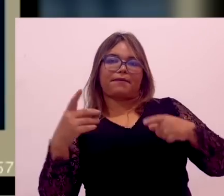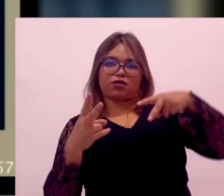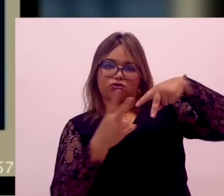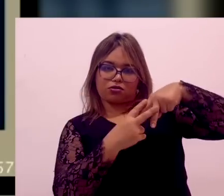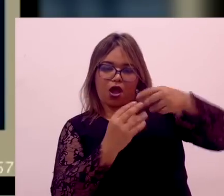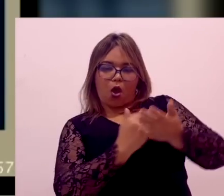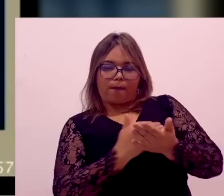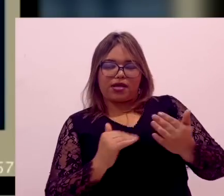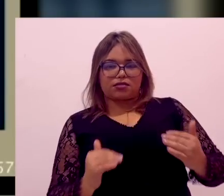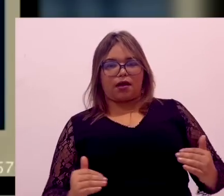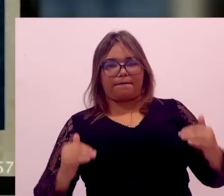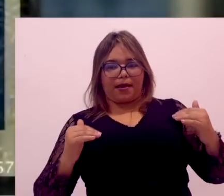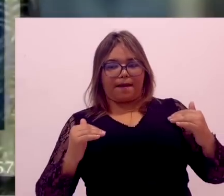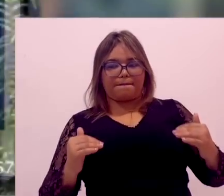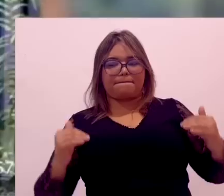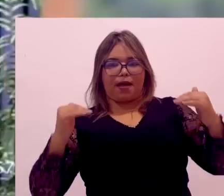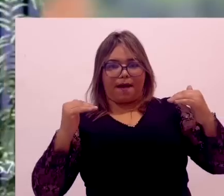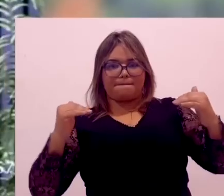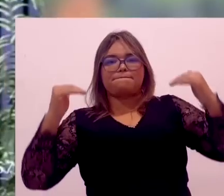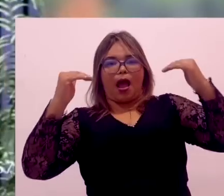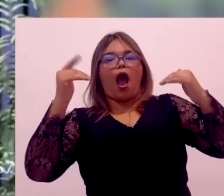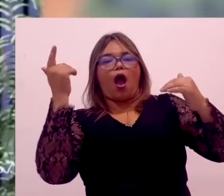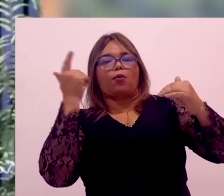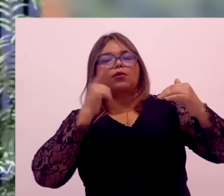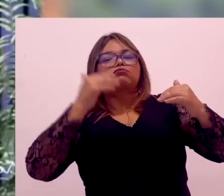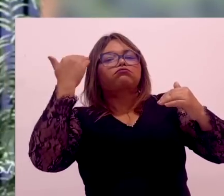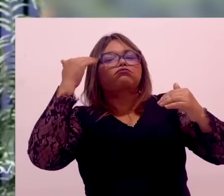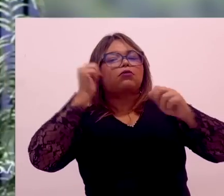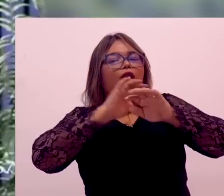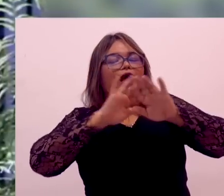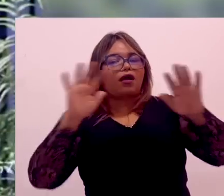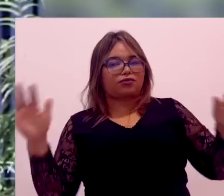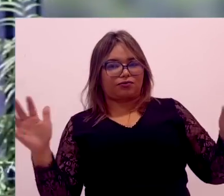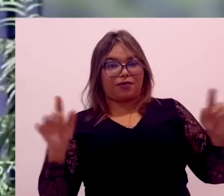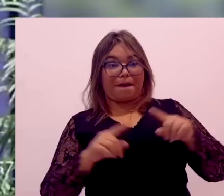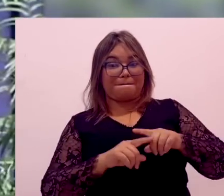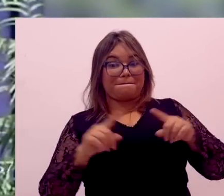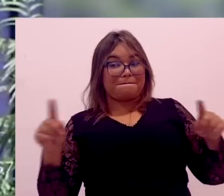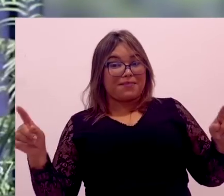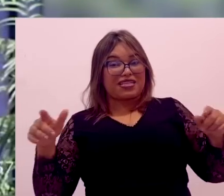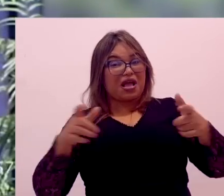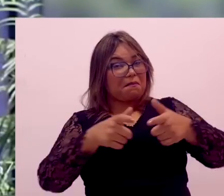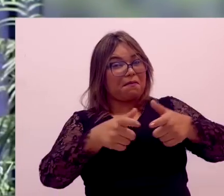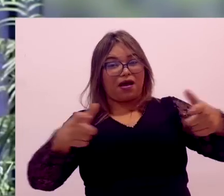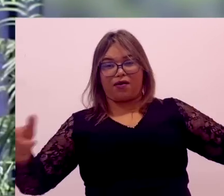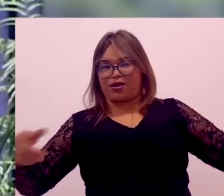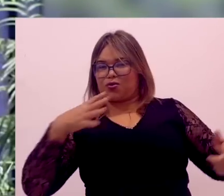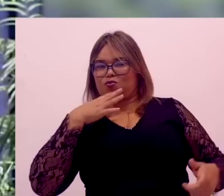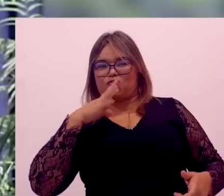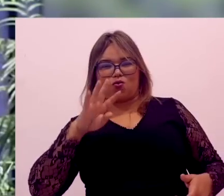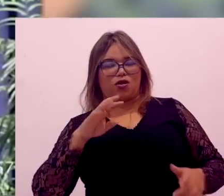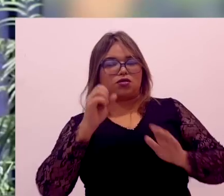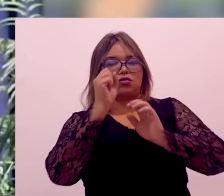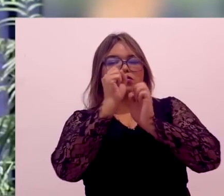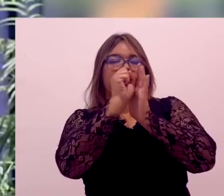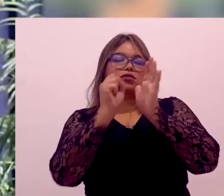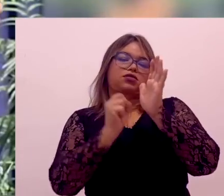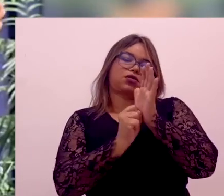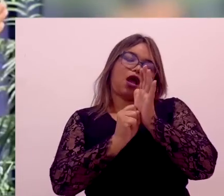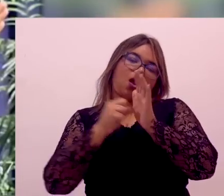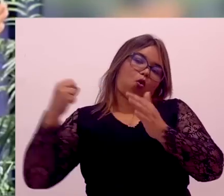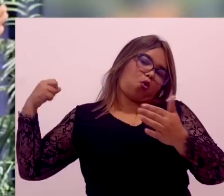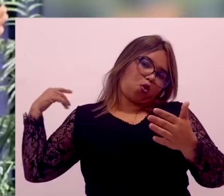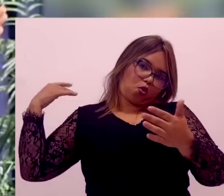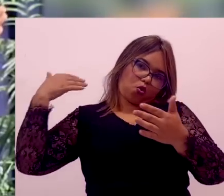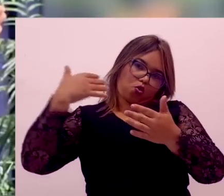tão cuidadosamente por séculos nos altos graus. Somente os altos graus sabem o que está acontecendo. E isso vem